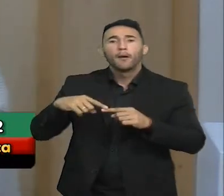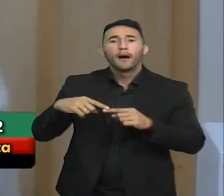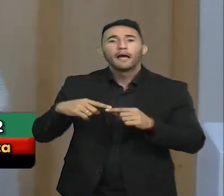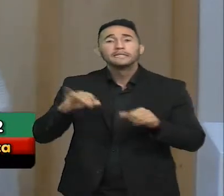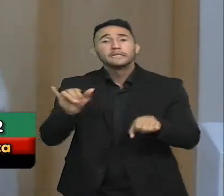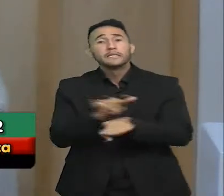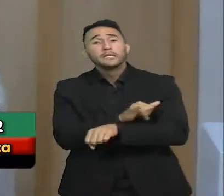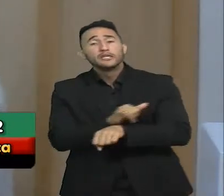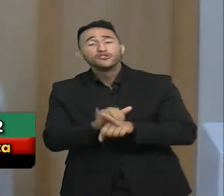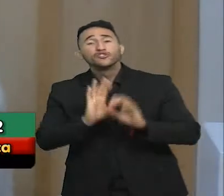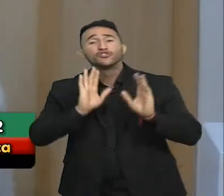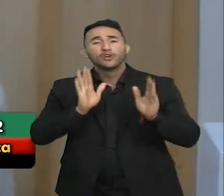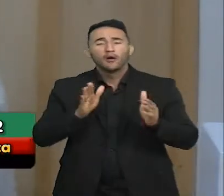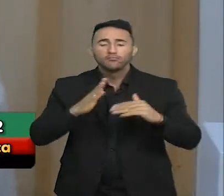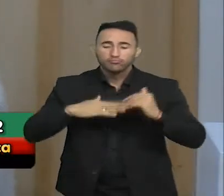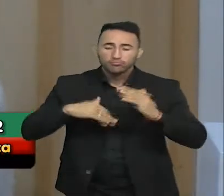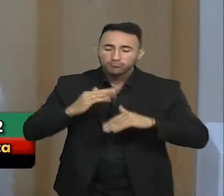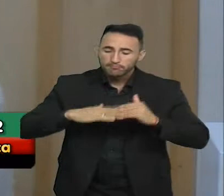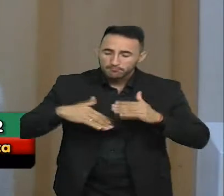e já